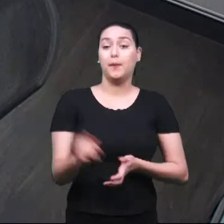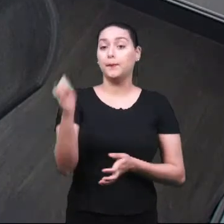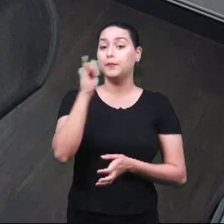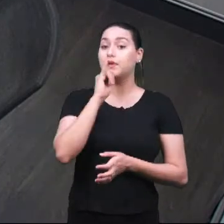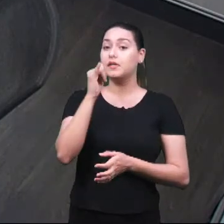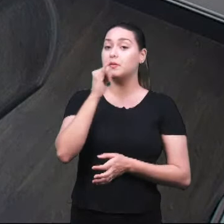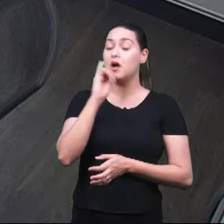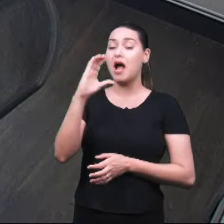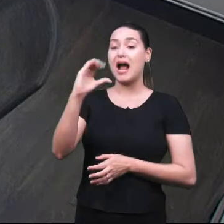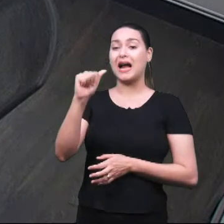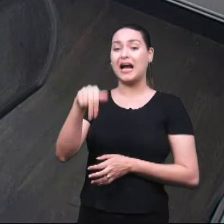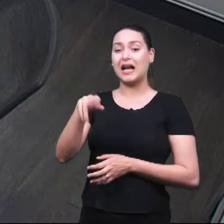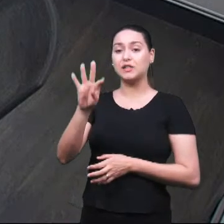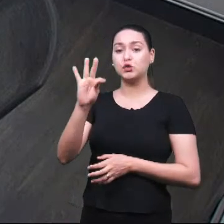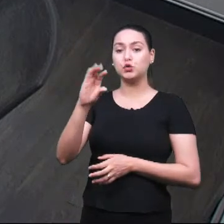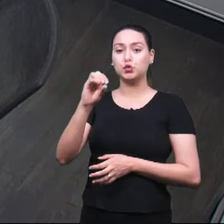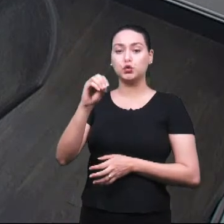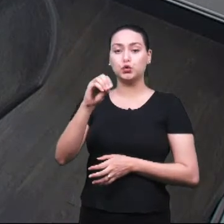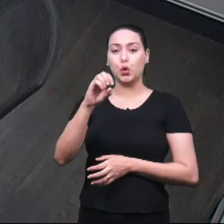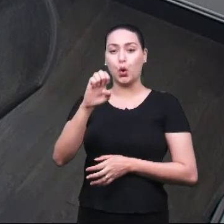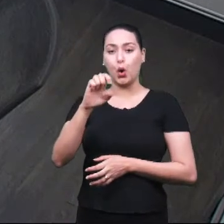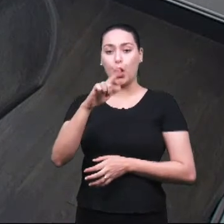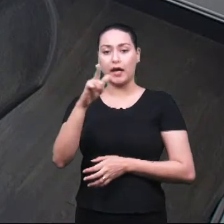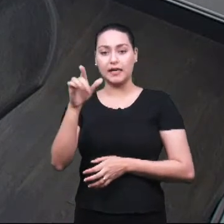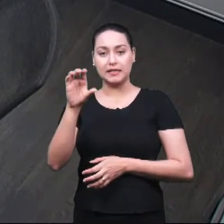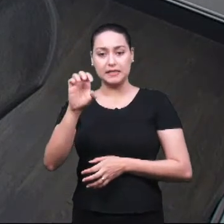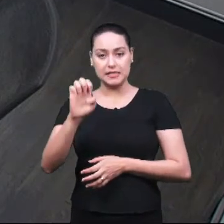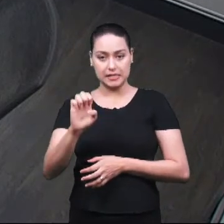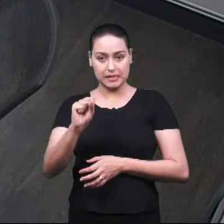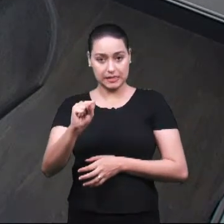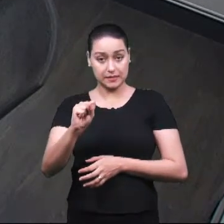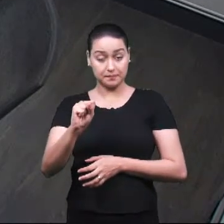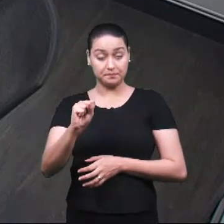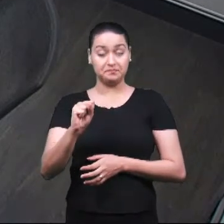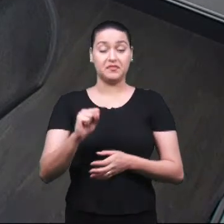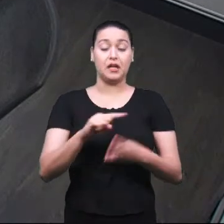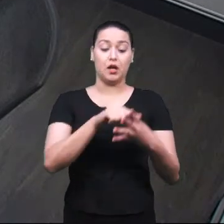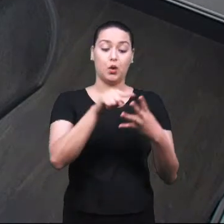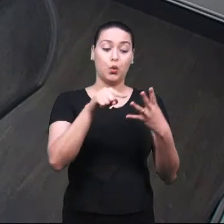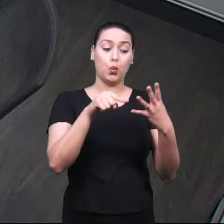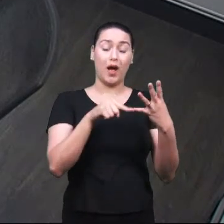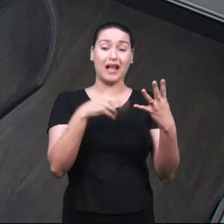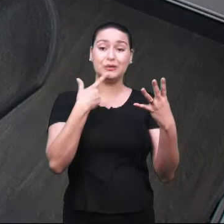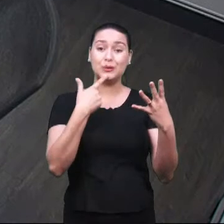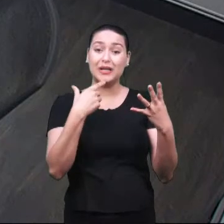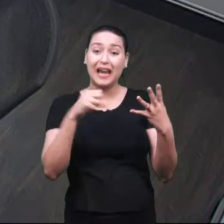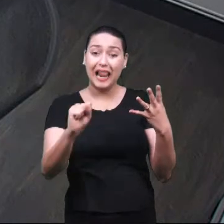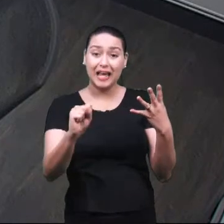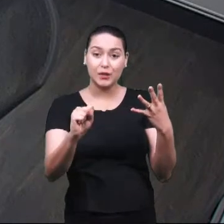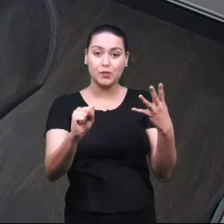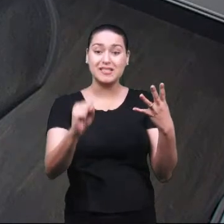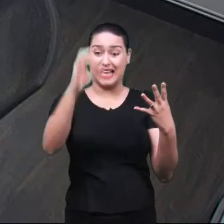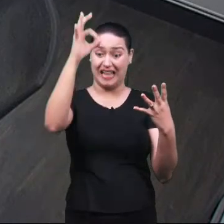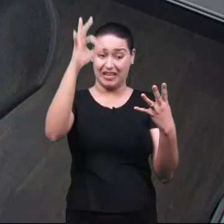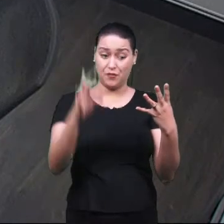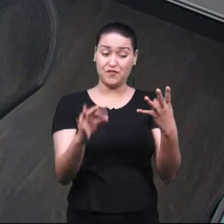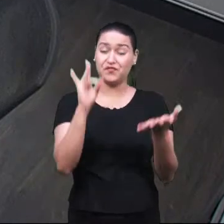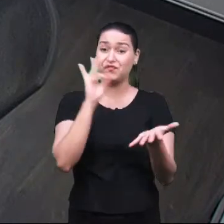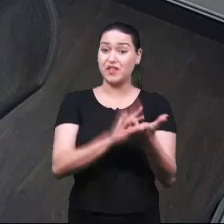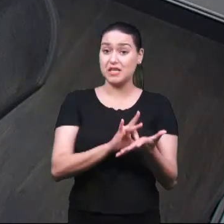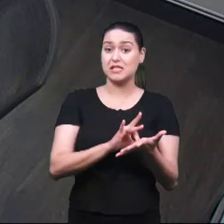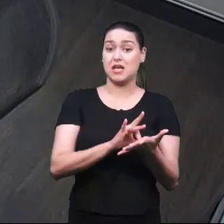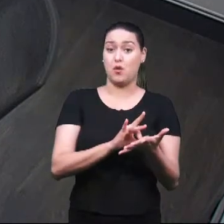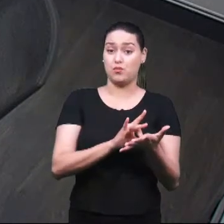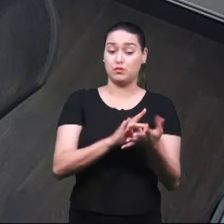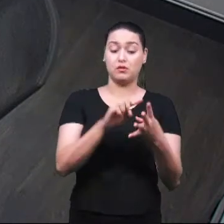diferentes. Olha então nós temos 4 idiomas principais na Suíça, que são 4 idiomas oficiais, dependendo